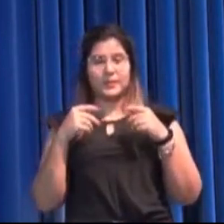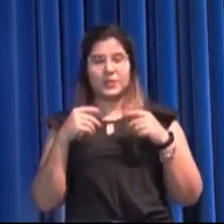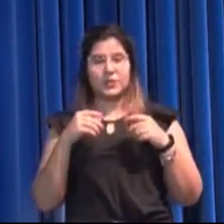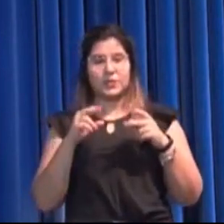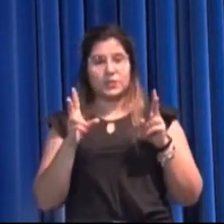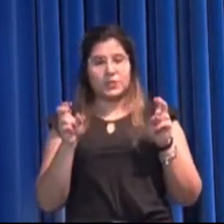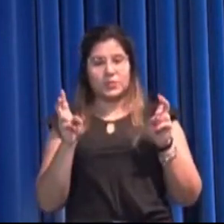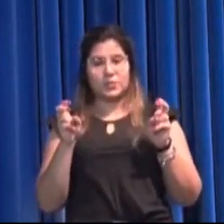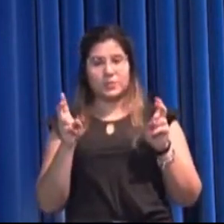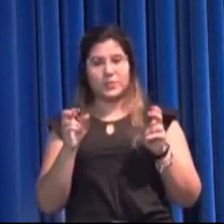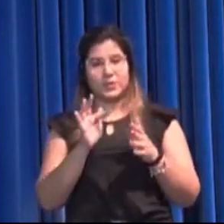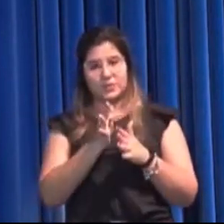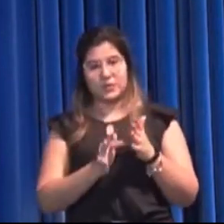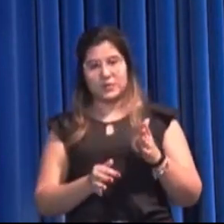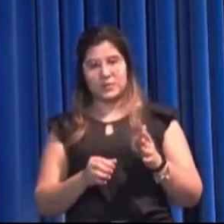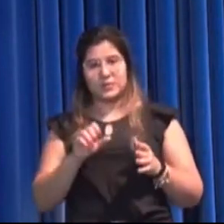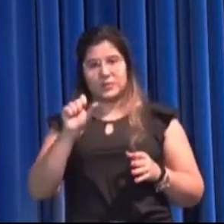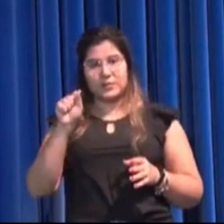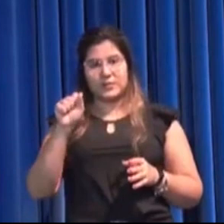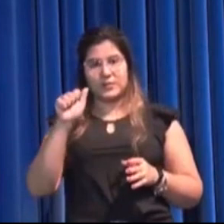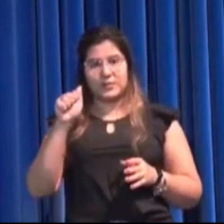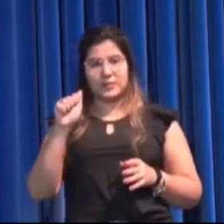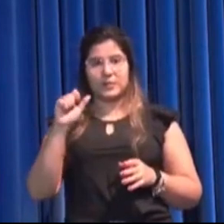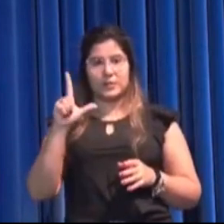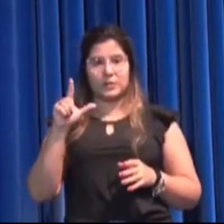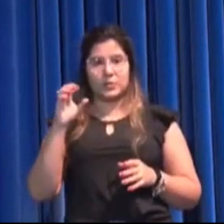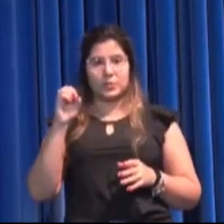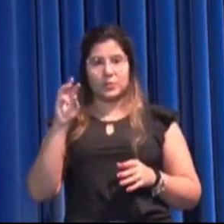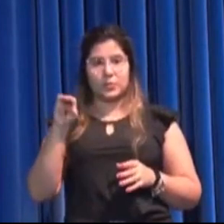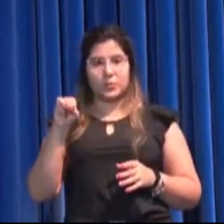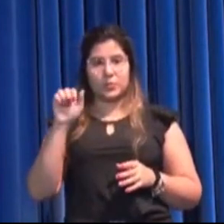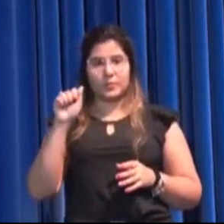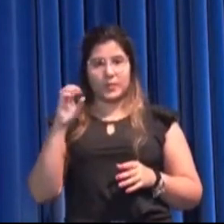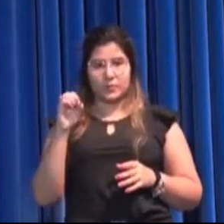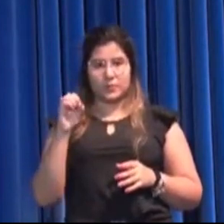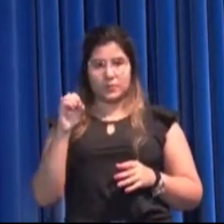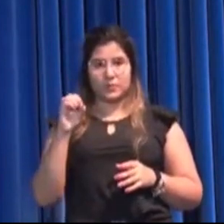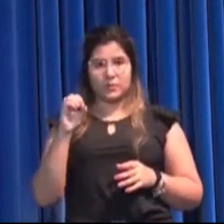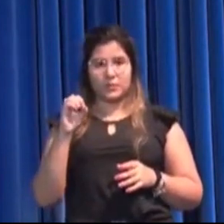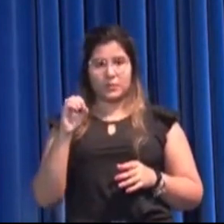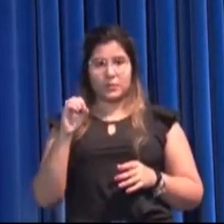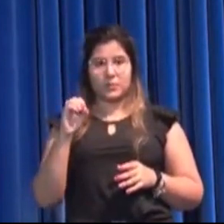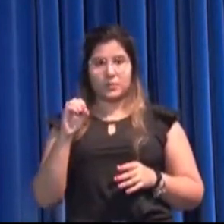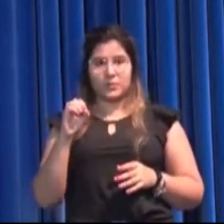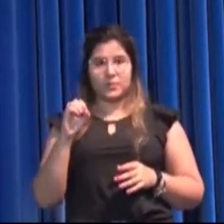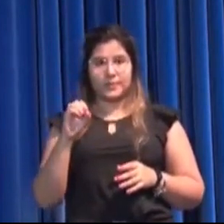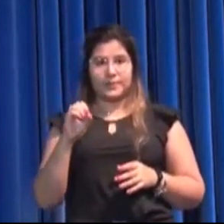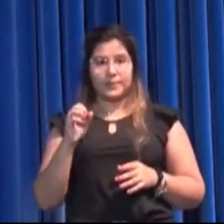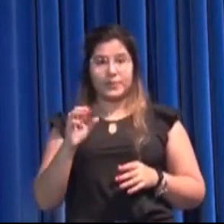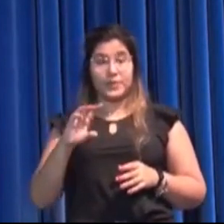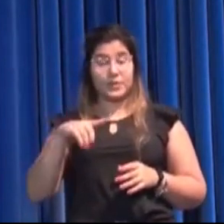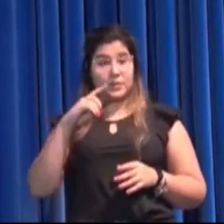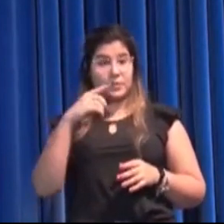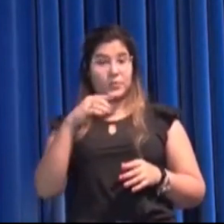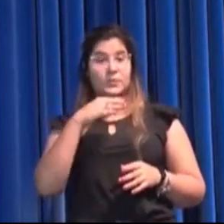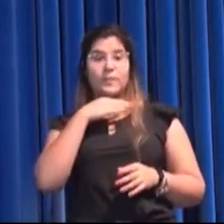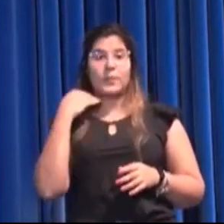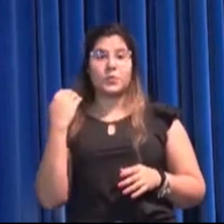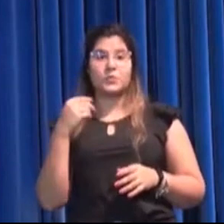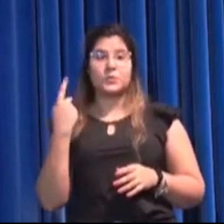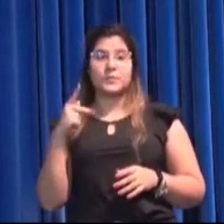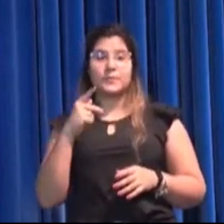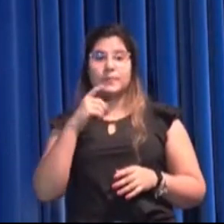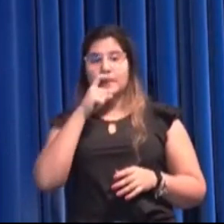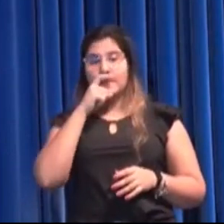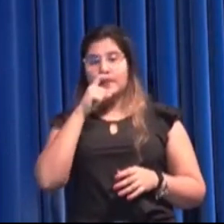uma passagem onde Salomão, ele, após a morte do seu pai Davi,